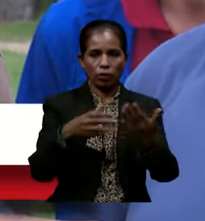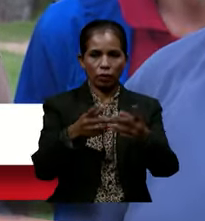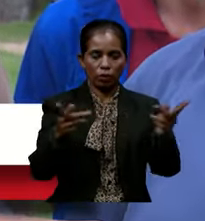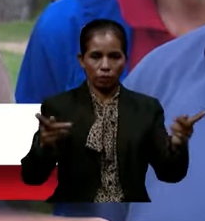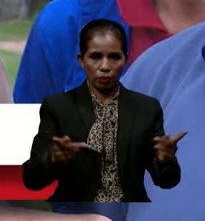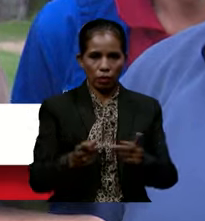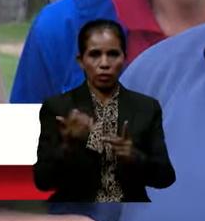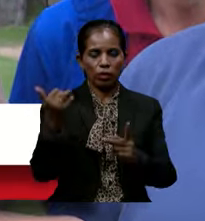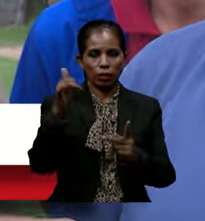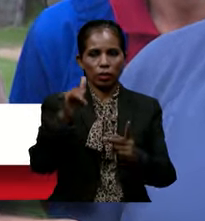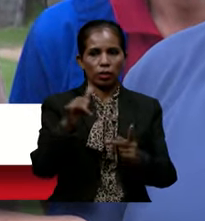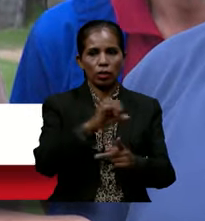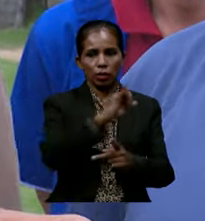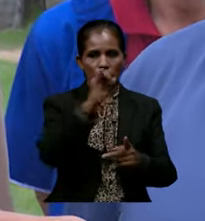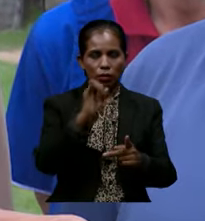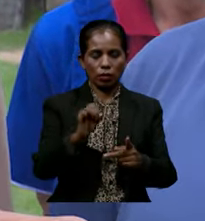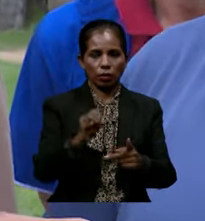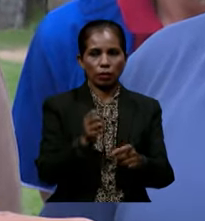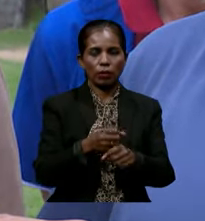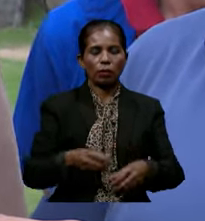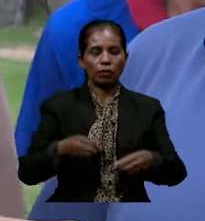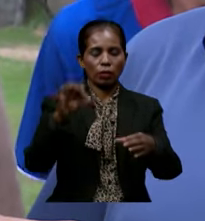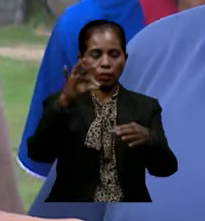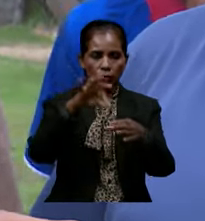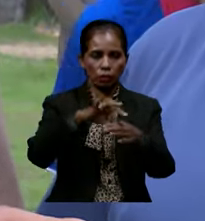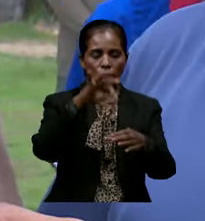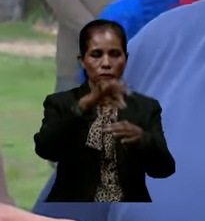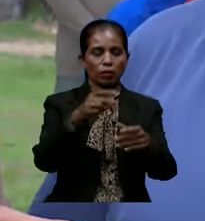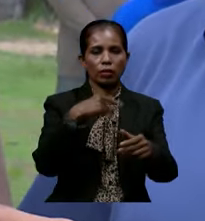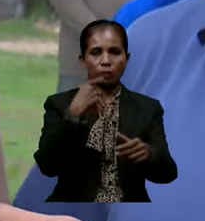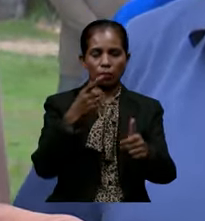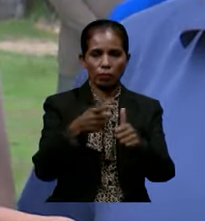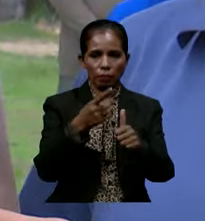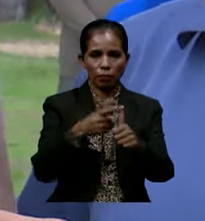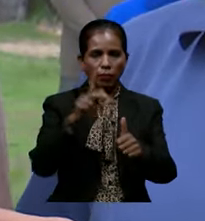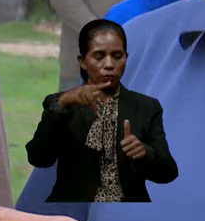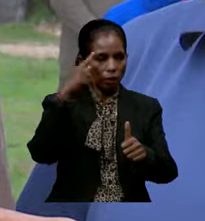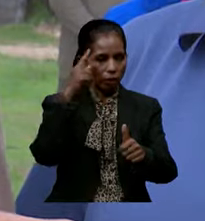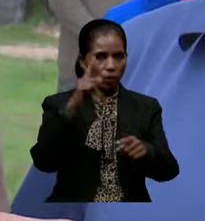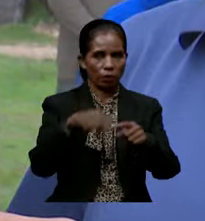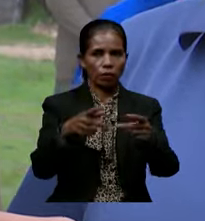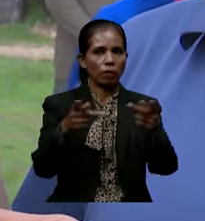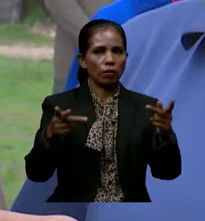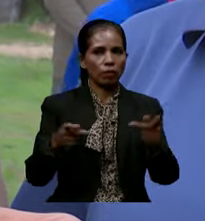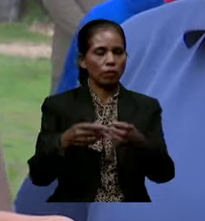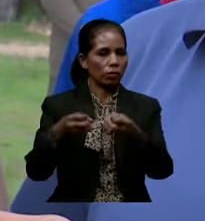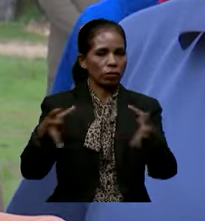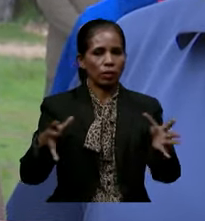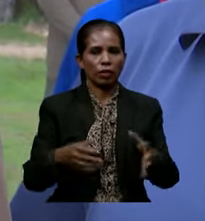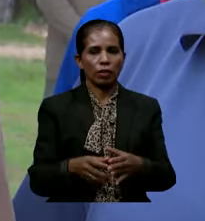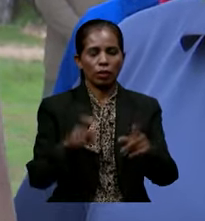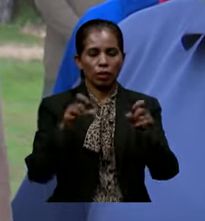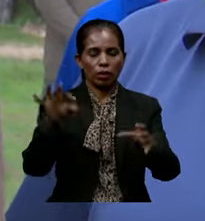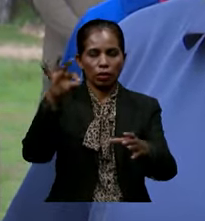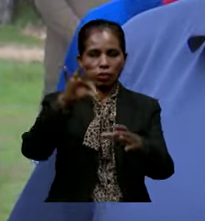maka ite identifico depois halo prioridade nema kulo kiri maktu ir. Mas o certo político mani, lá bela ia fati mamo ke husi kaleta sera. Tem